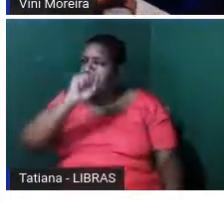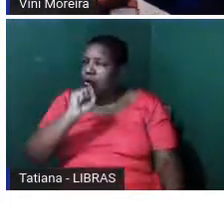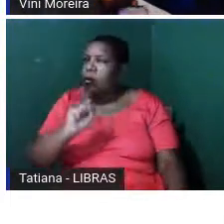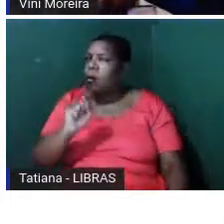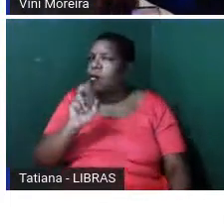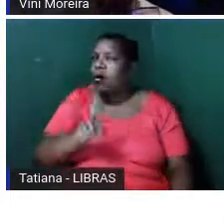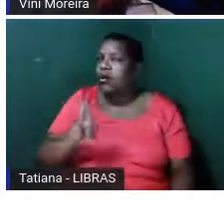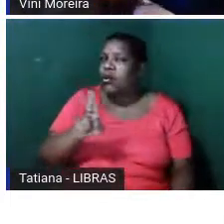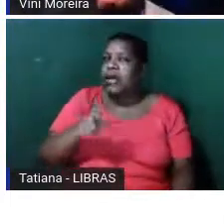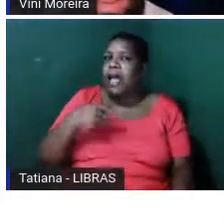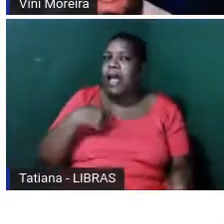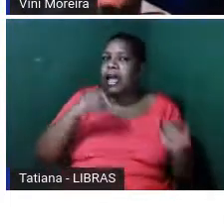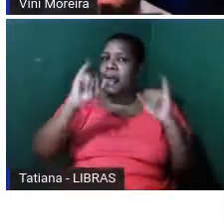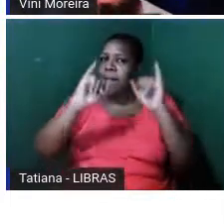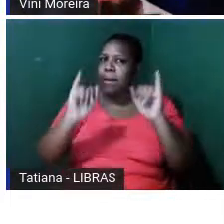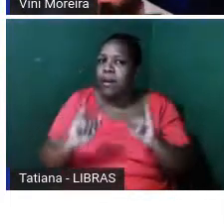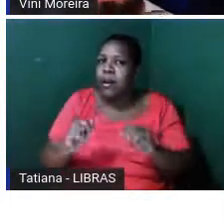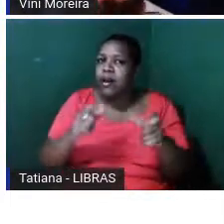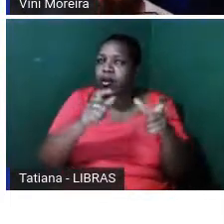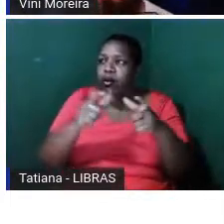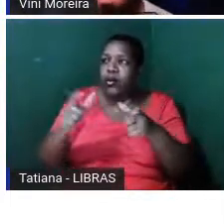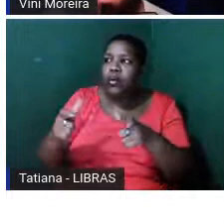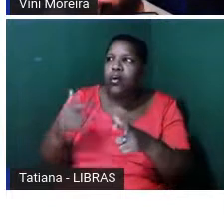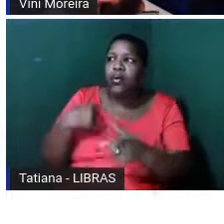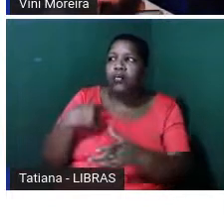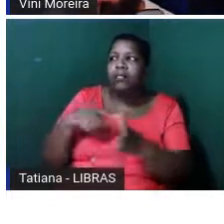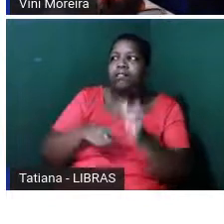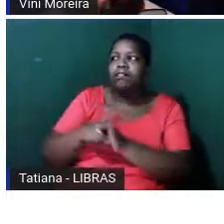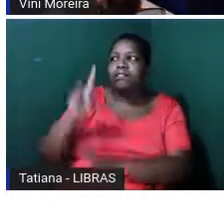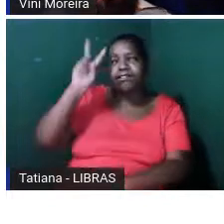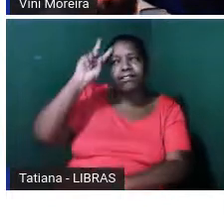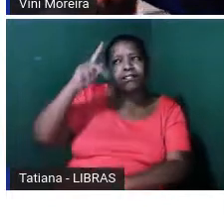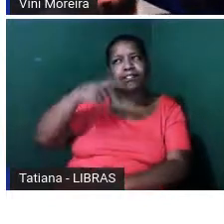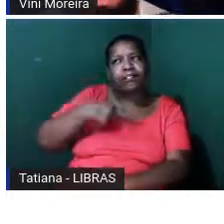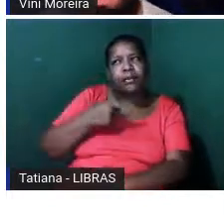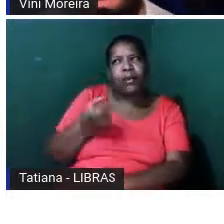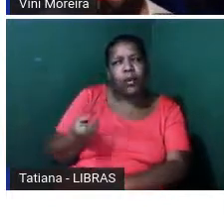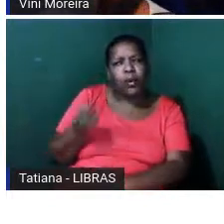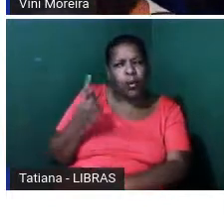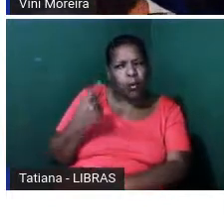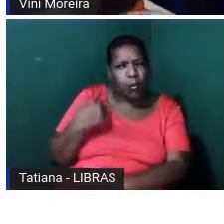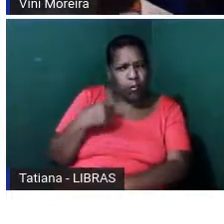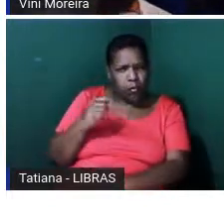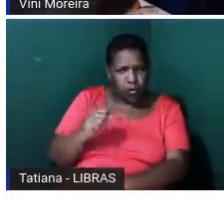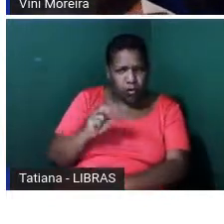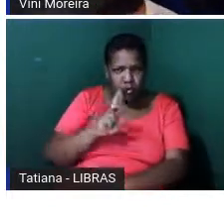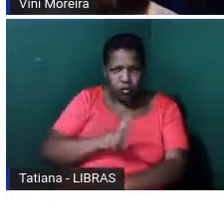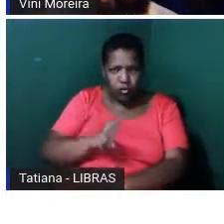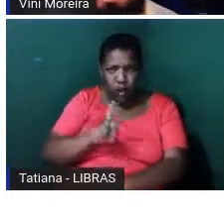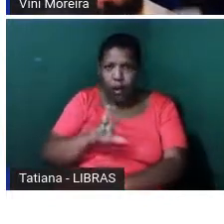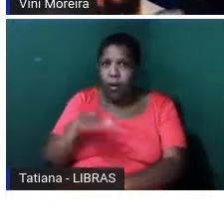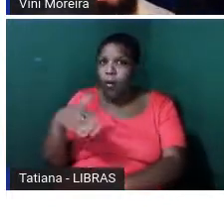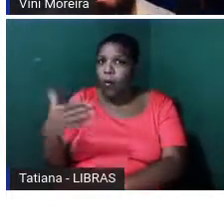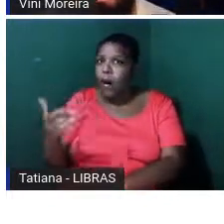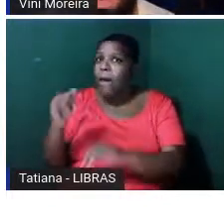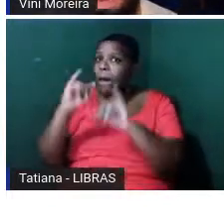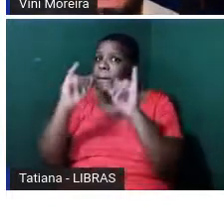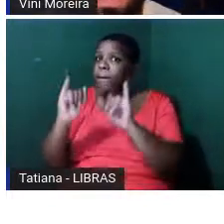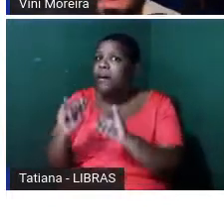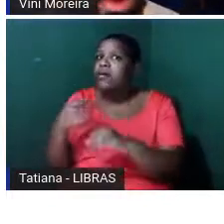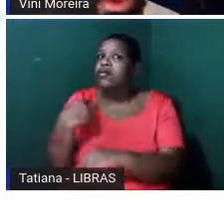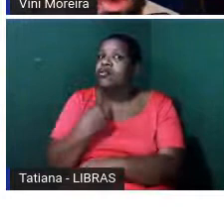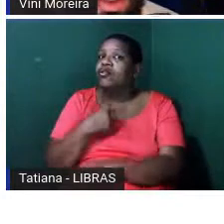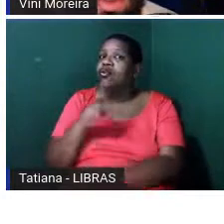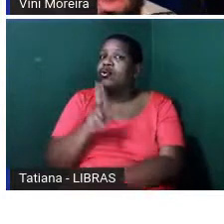usar esse tanto de Margem tantos lugares a gente começa a se perguntar se a gente pode usar quais tipos de mais a gente pode usar